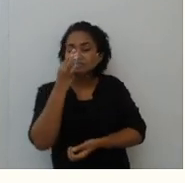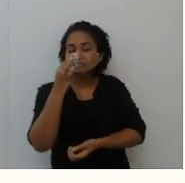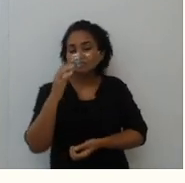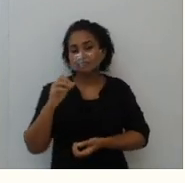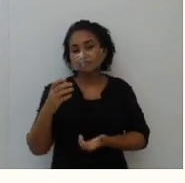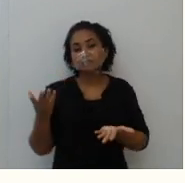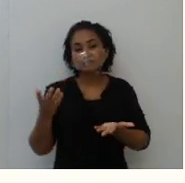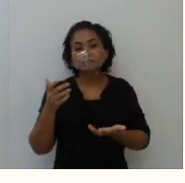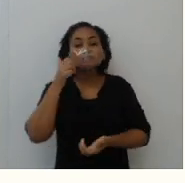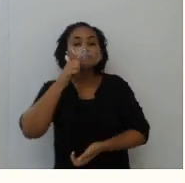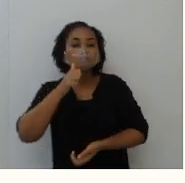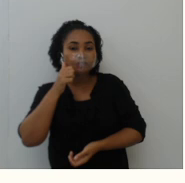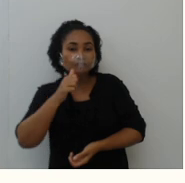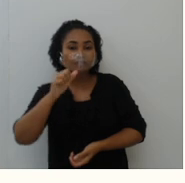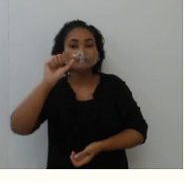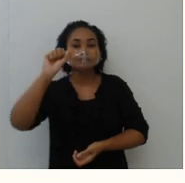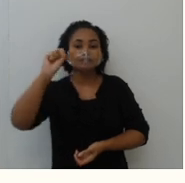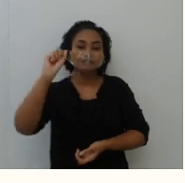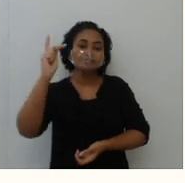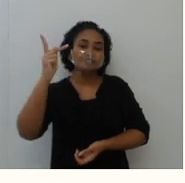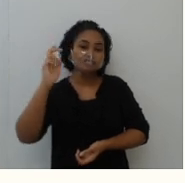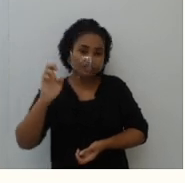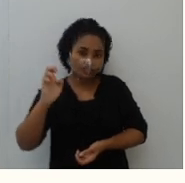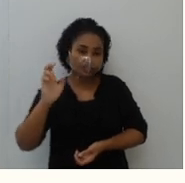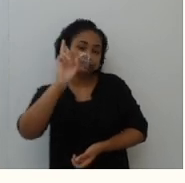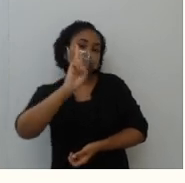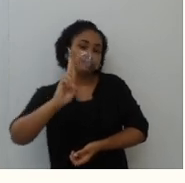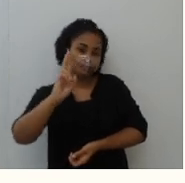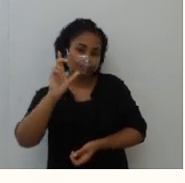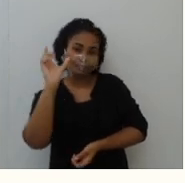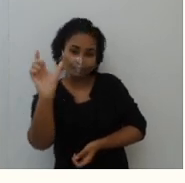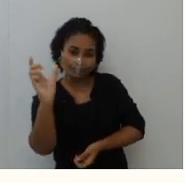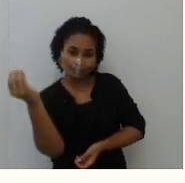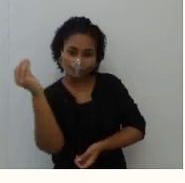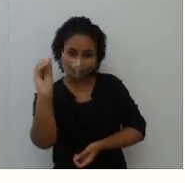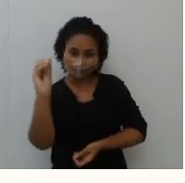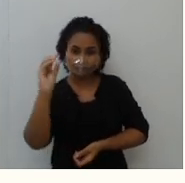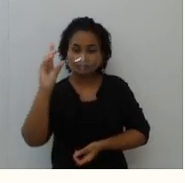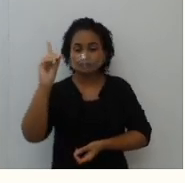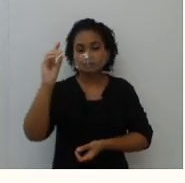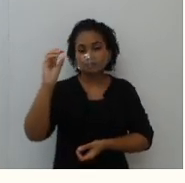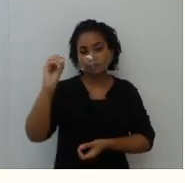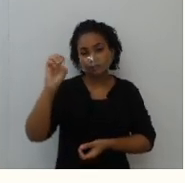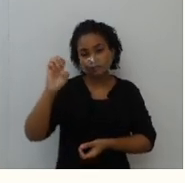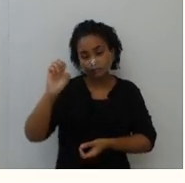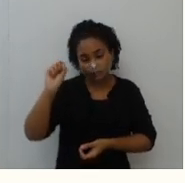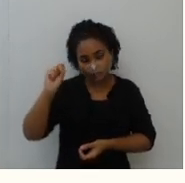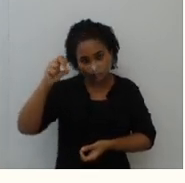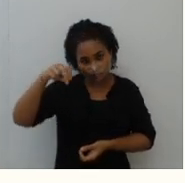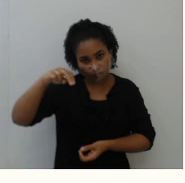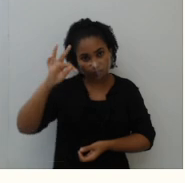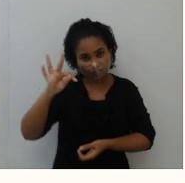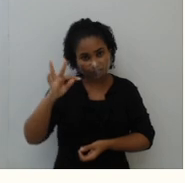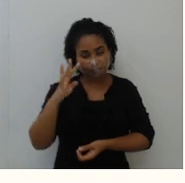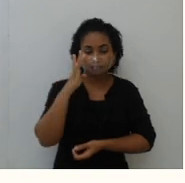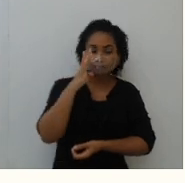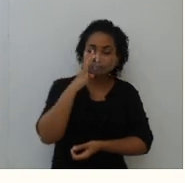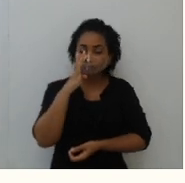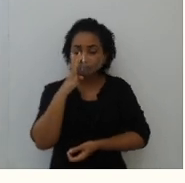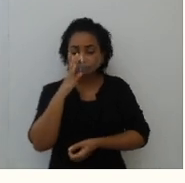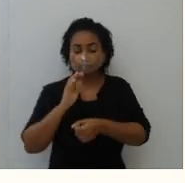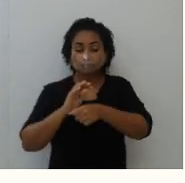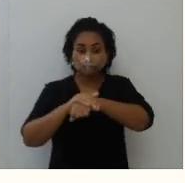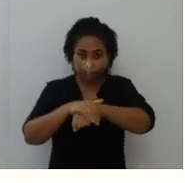auxiliar? Very good. Does. Então, does Linda watch TV at night? Linda assiste TV à noite.